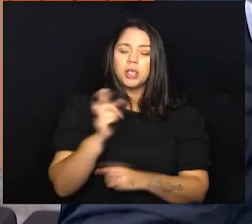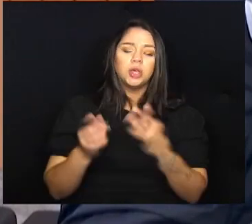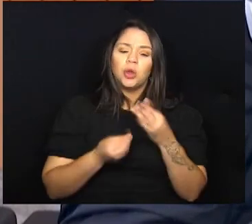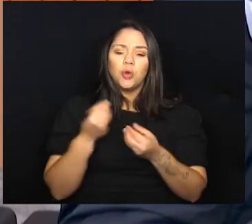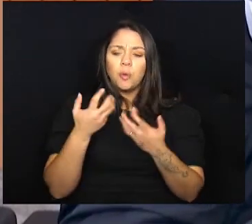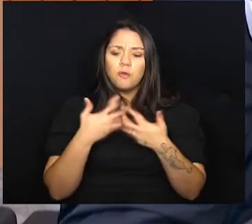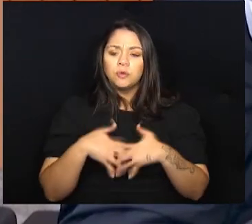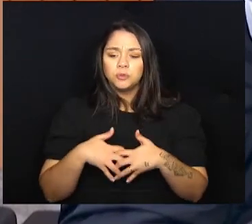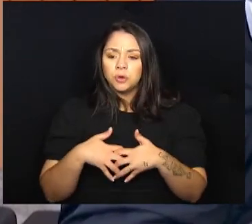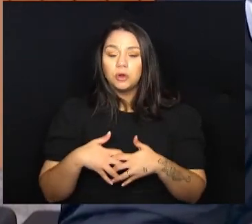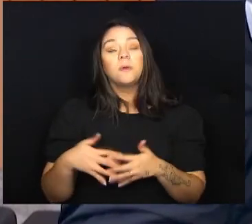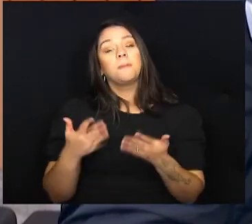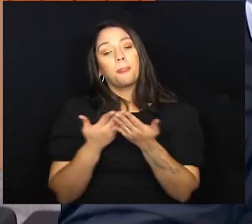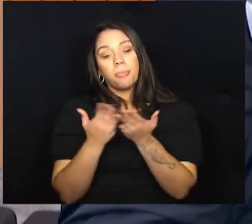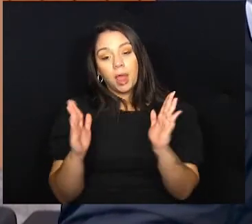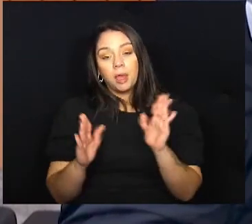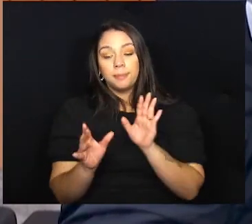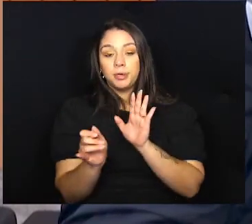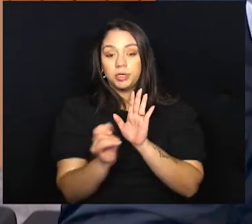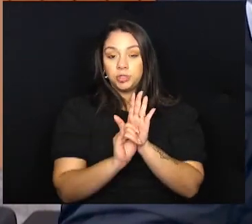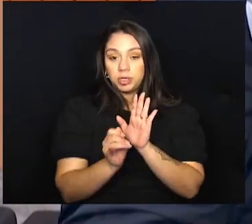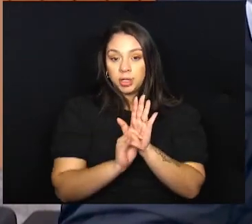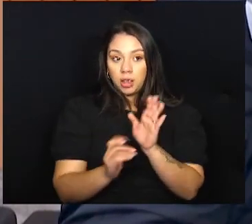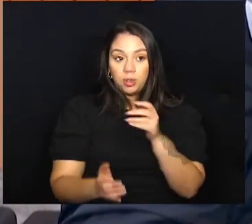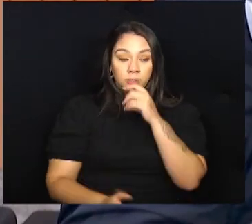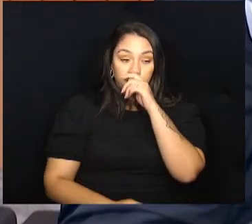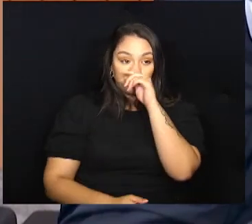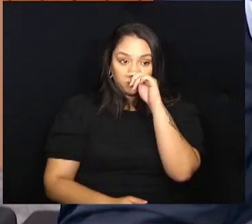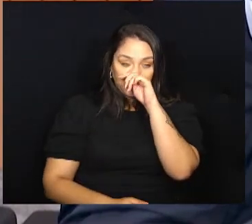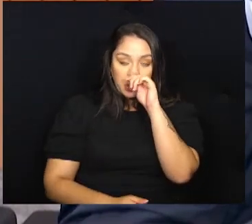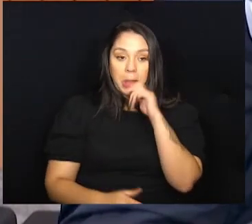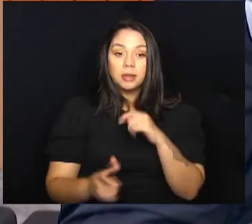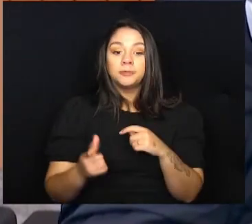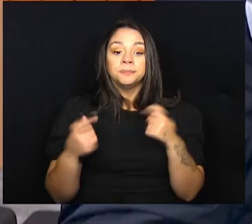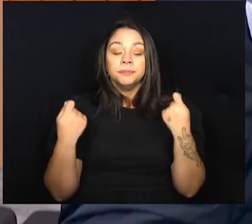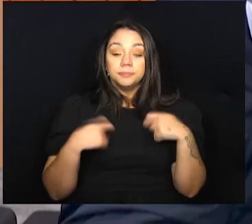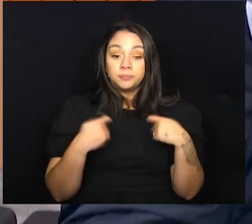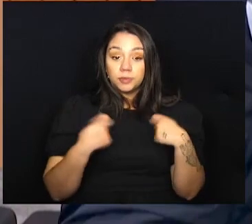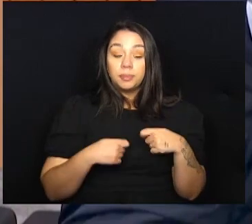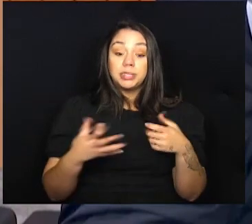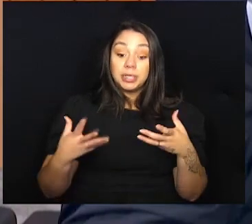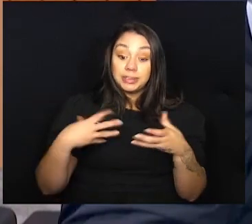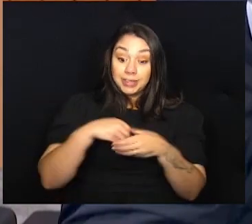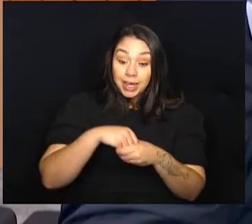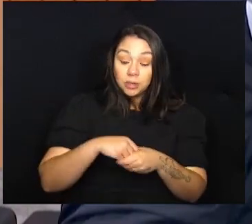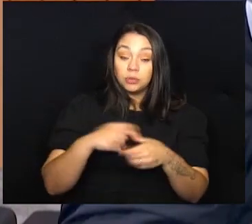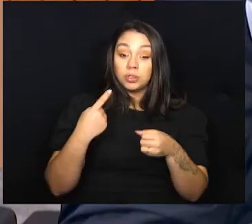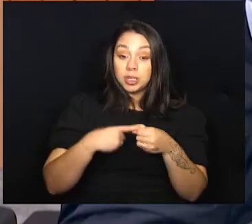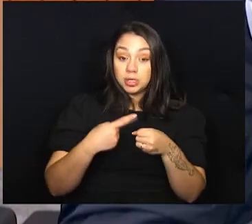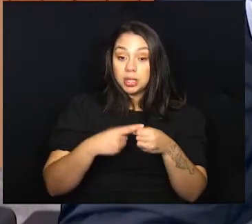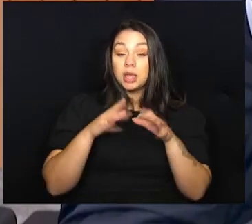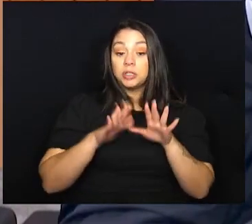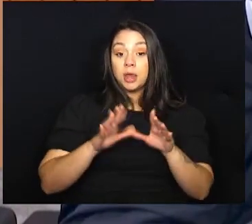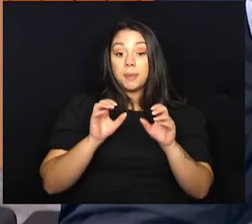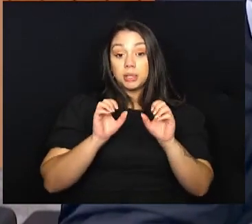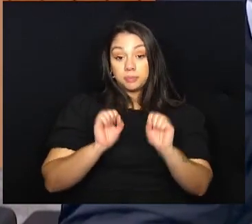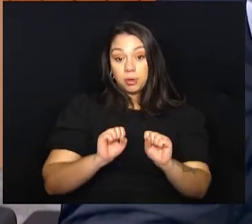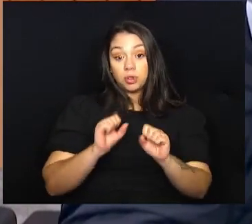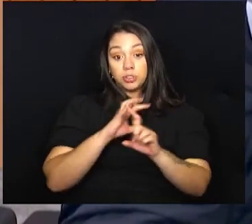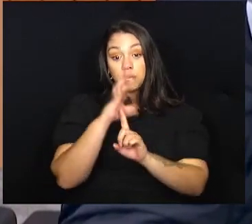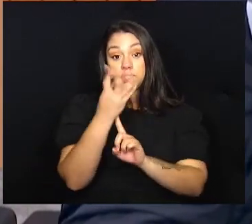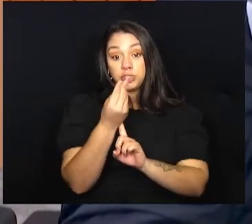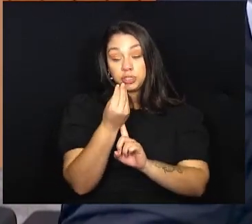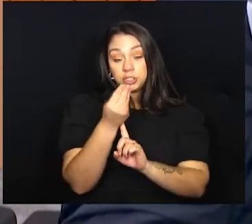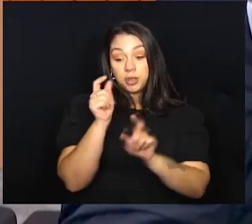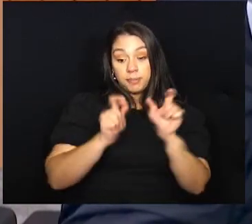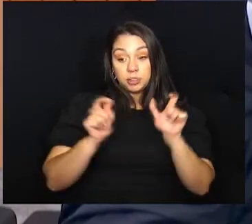funciona? Eles abrem o edital, tem que ser um muro dentro da cidade, mas pode ser artistas de fora.